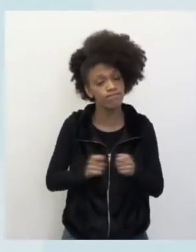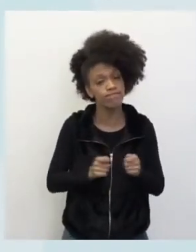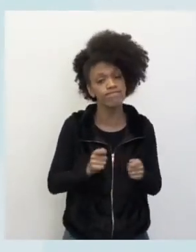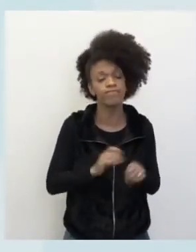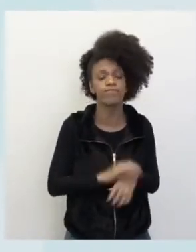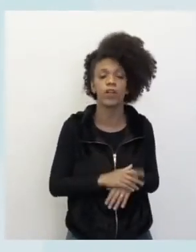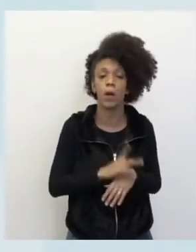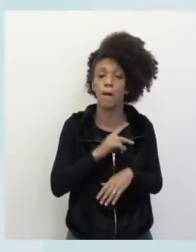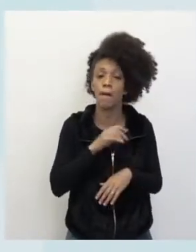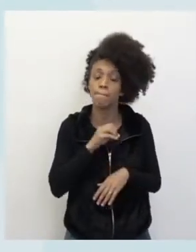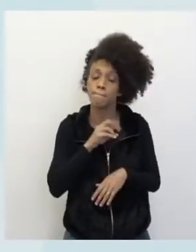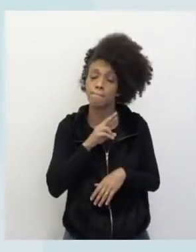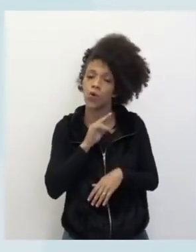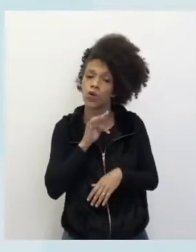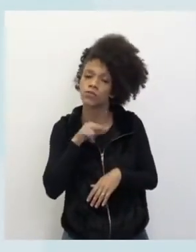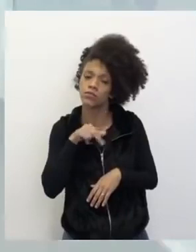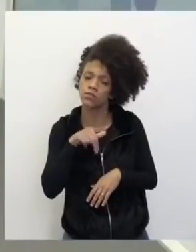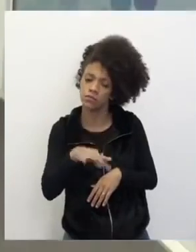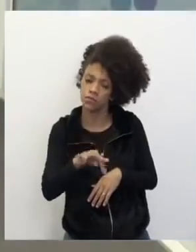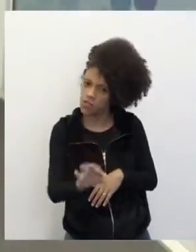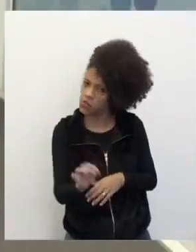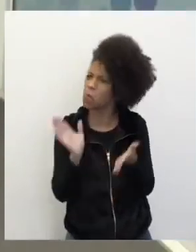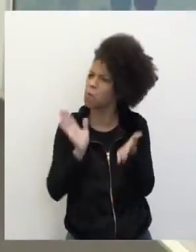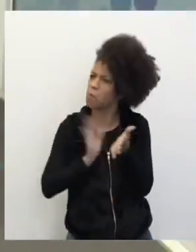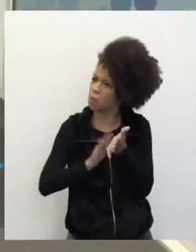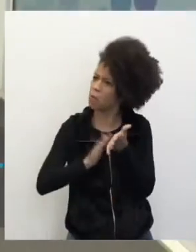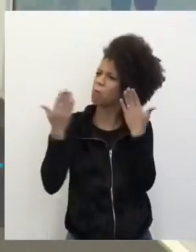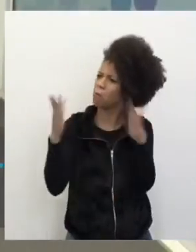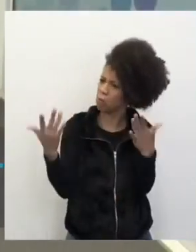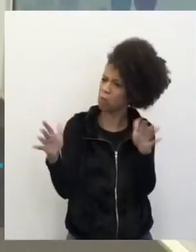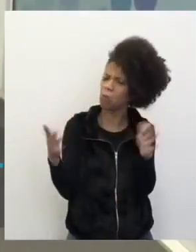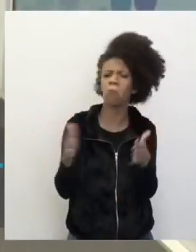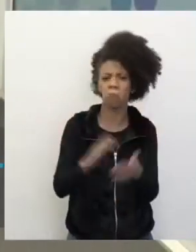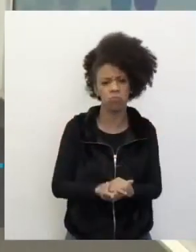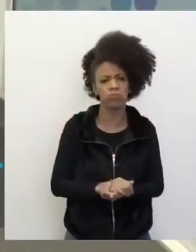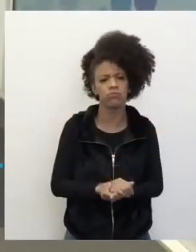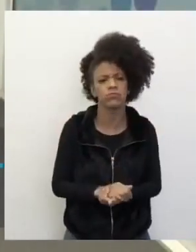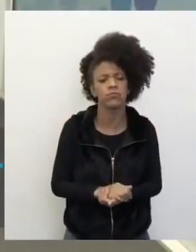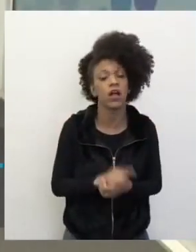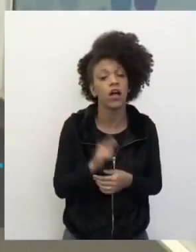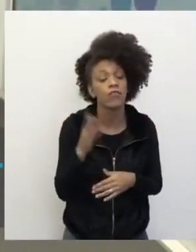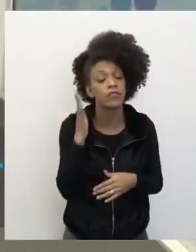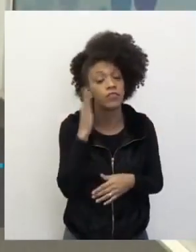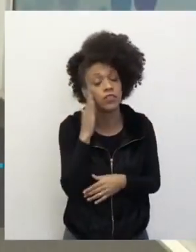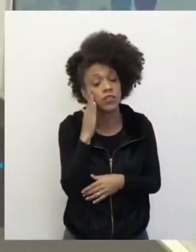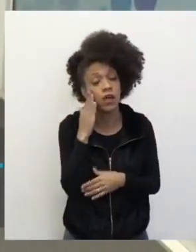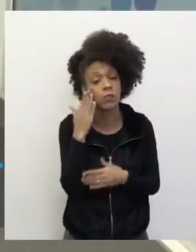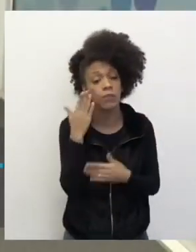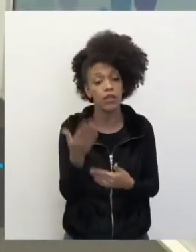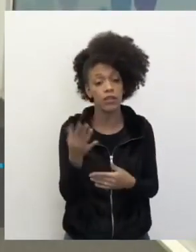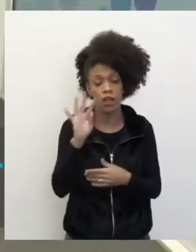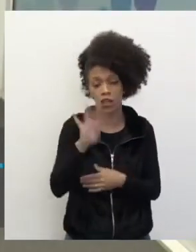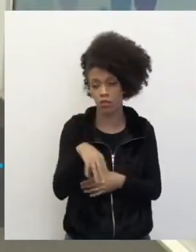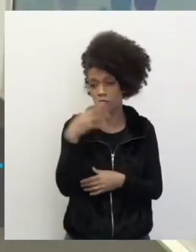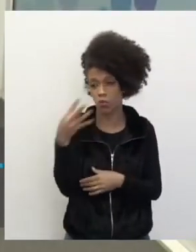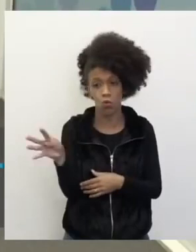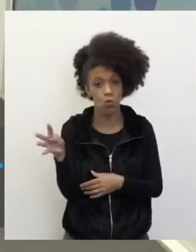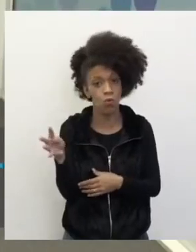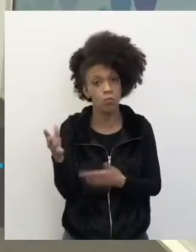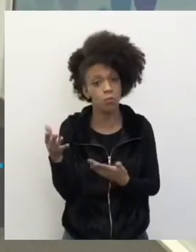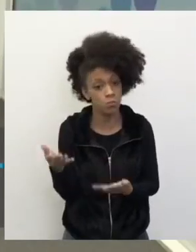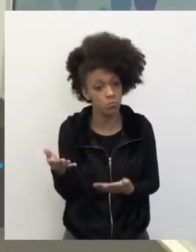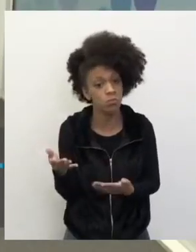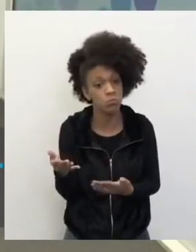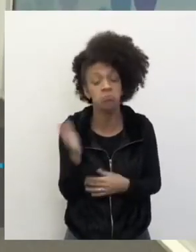portanto, todos são governantes. Portanto, isso aí, galera. É isso aí. Vocês sabem, mesmo sem estar com o quadro em mãos.